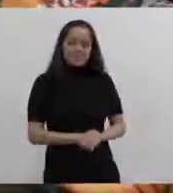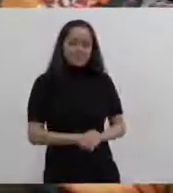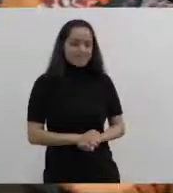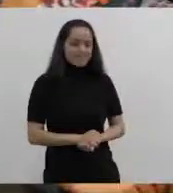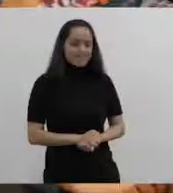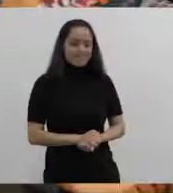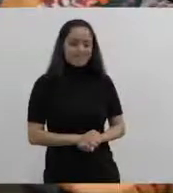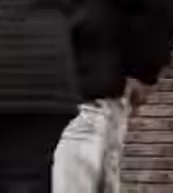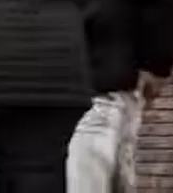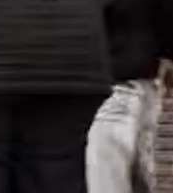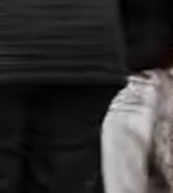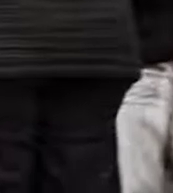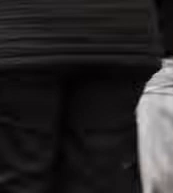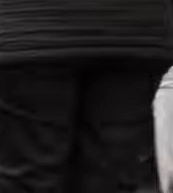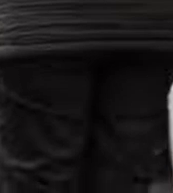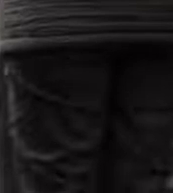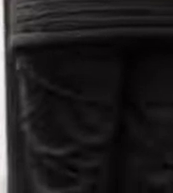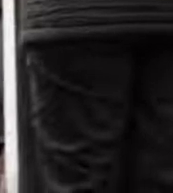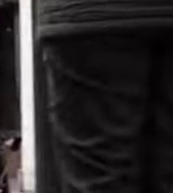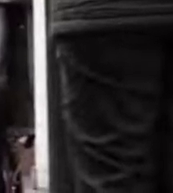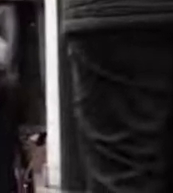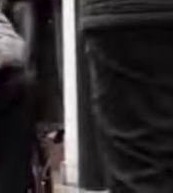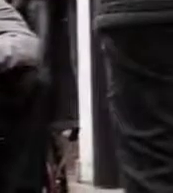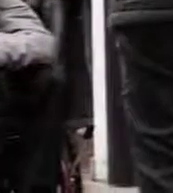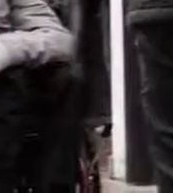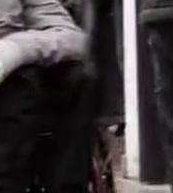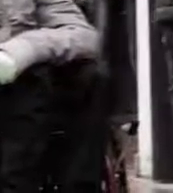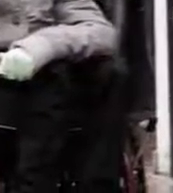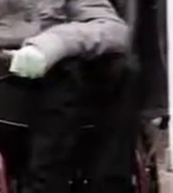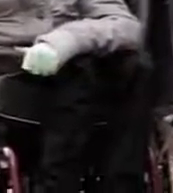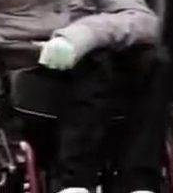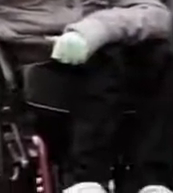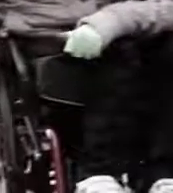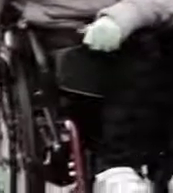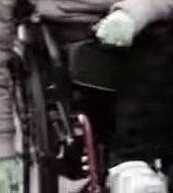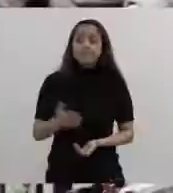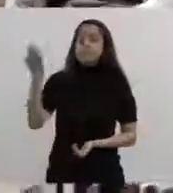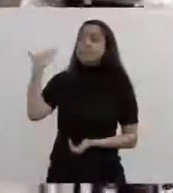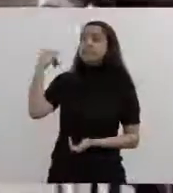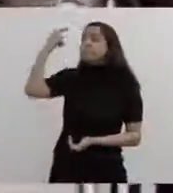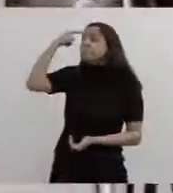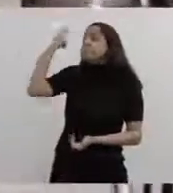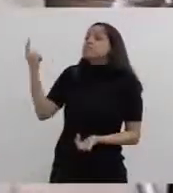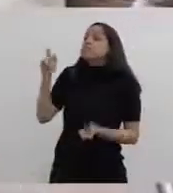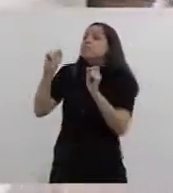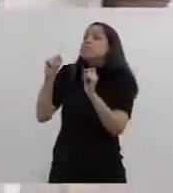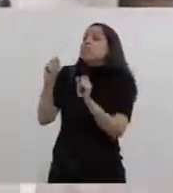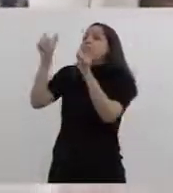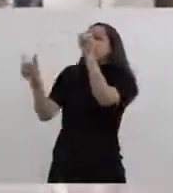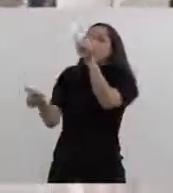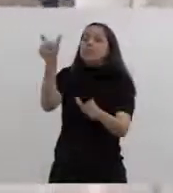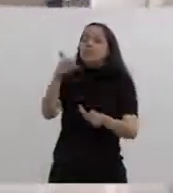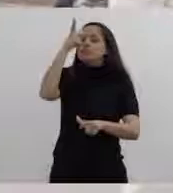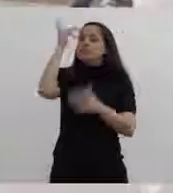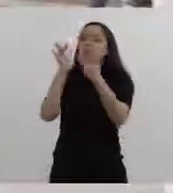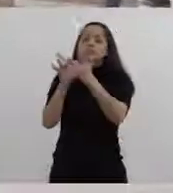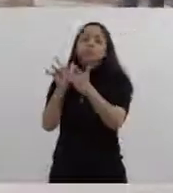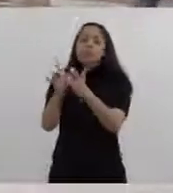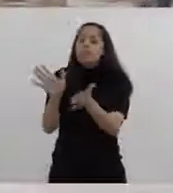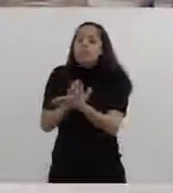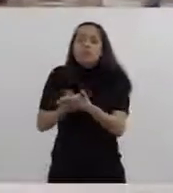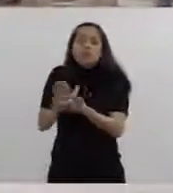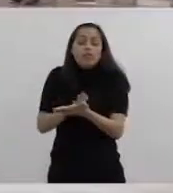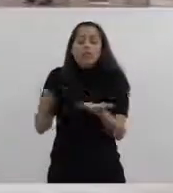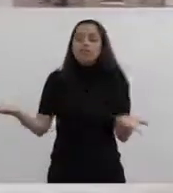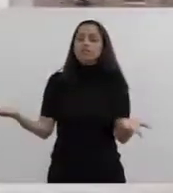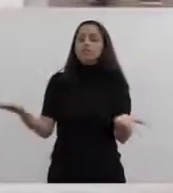Num pátio de escola, uma estudante em cadeira de rodas conversa com um colega que está em pé. Cláudia. Eu não fazia a